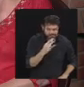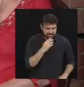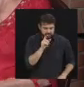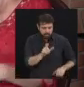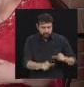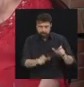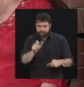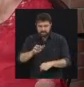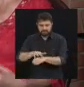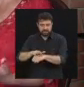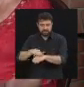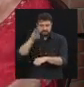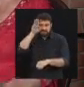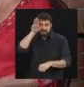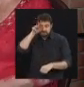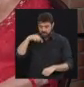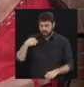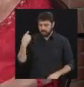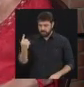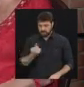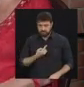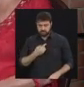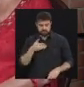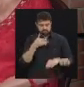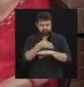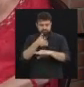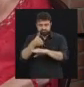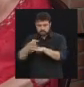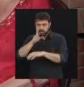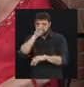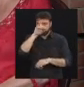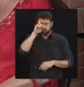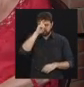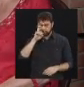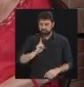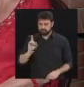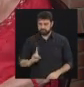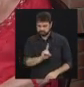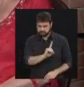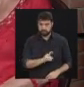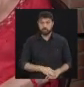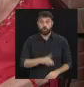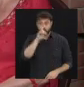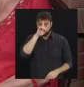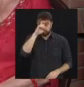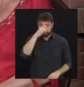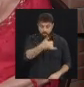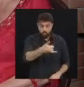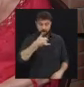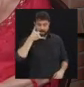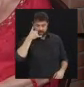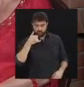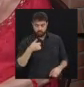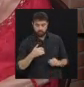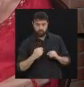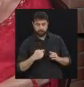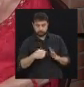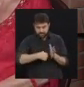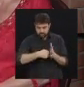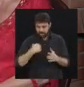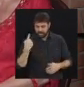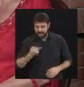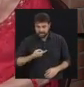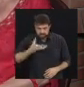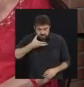a gente acaba também indo, né, em hospitais. Teve um hospital que ligou para a gente perguntando se a gente adotava crianças com a